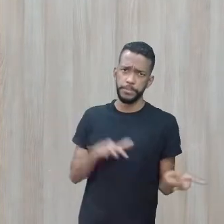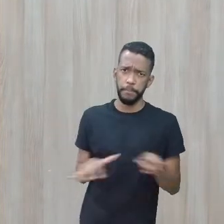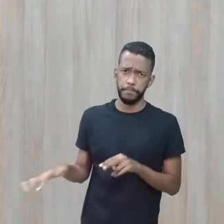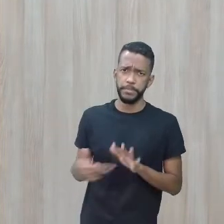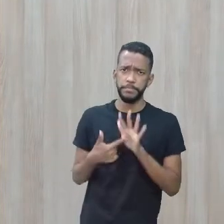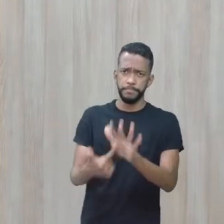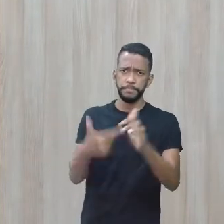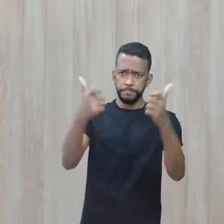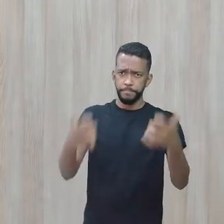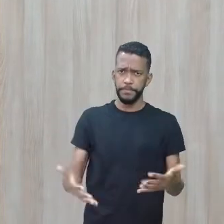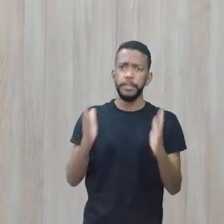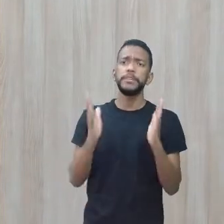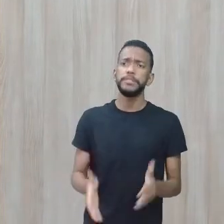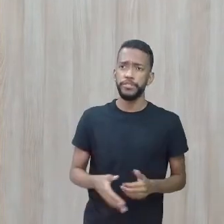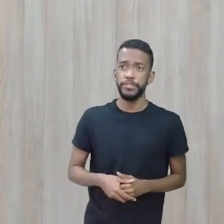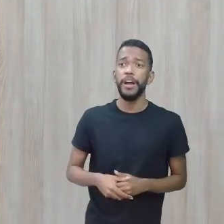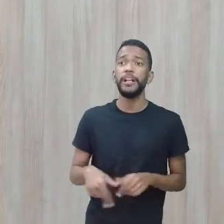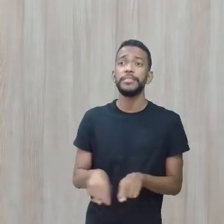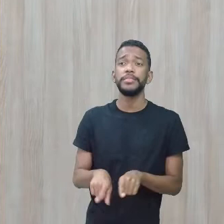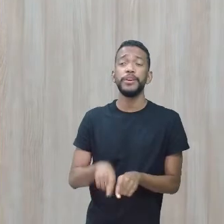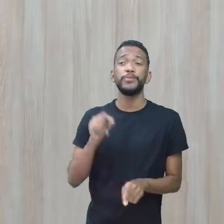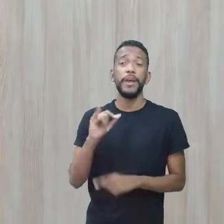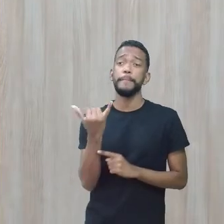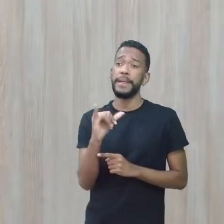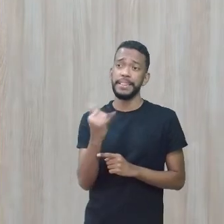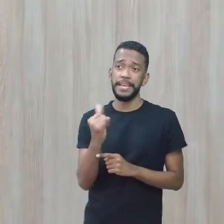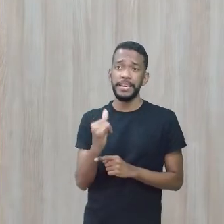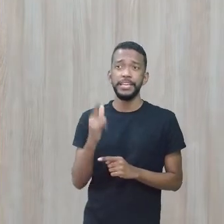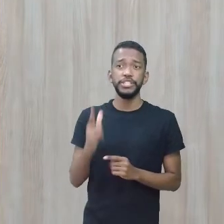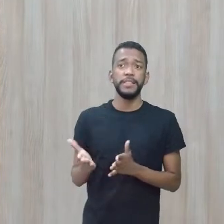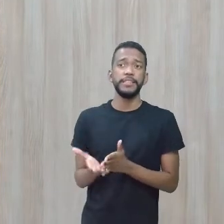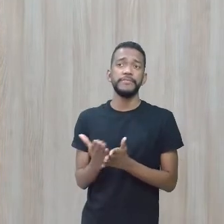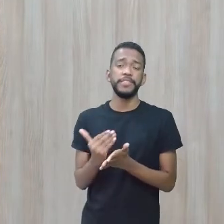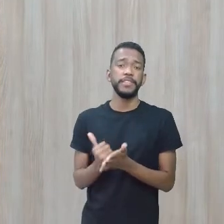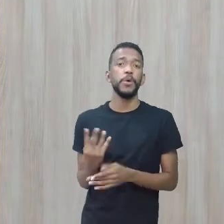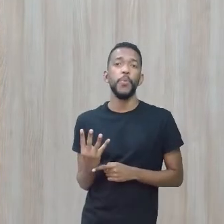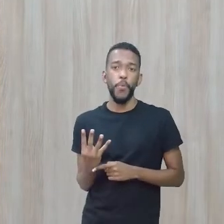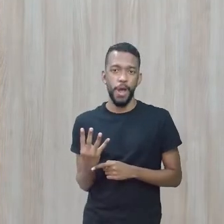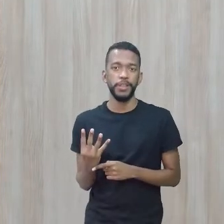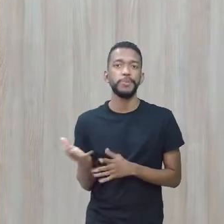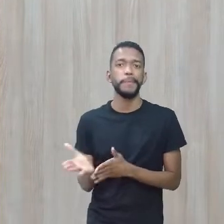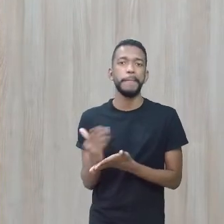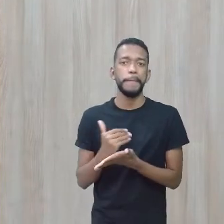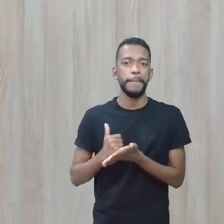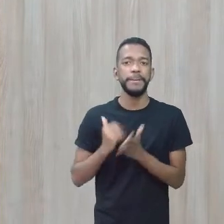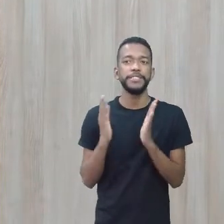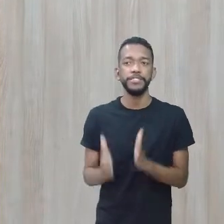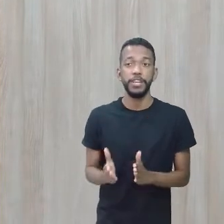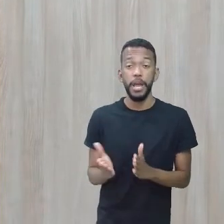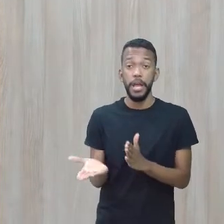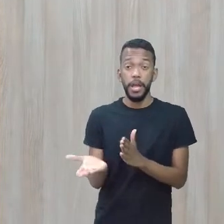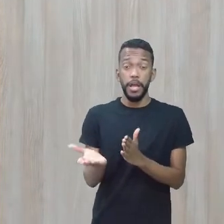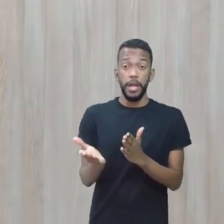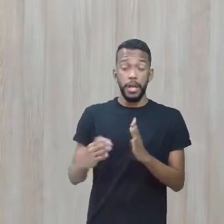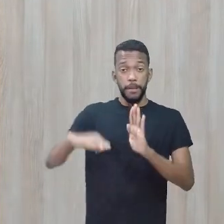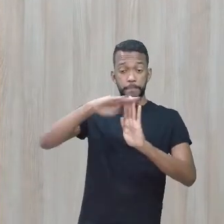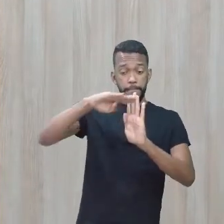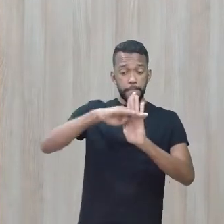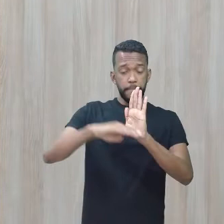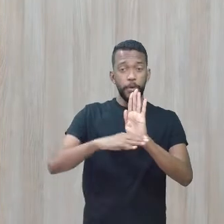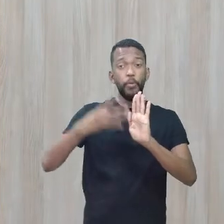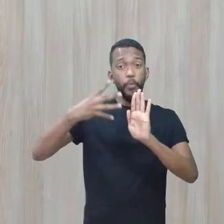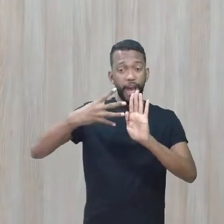gente fixar direitinho. A bateria foi dividida em 4 partes, e dessas 4 partes, a gente tem 3 que